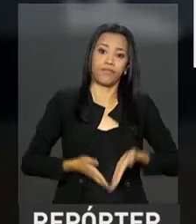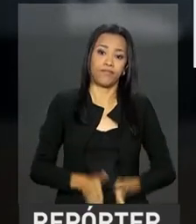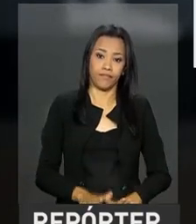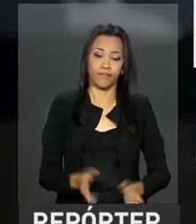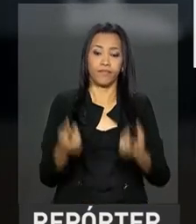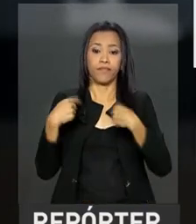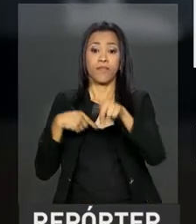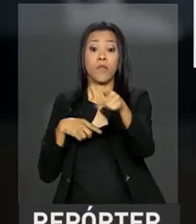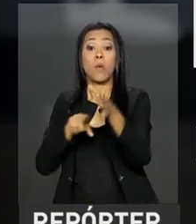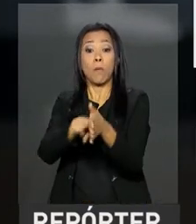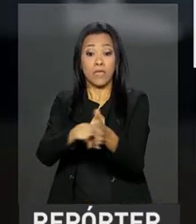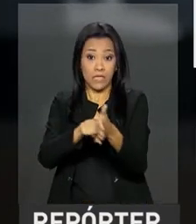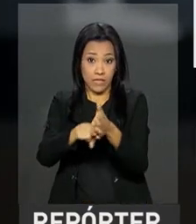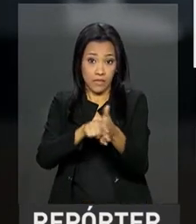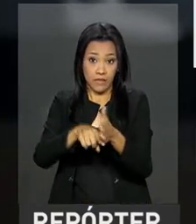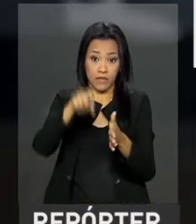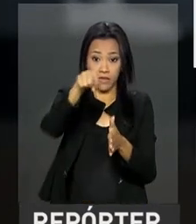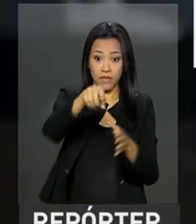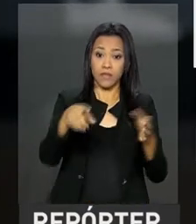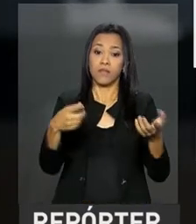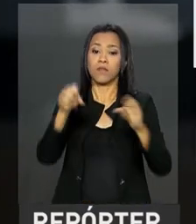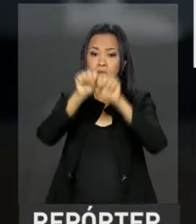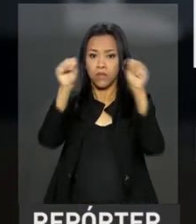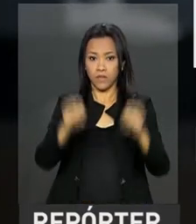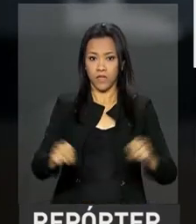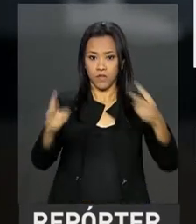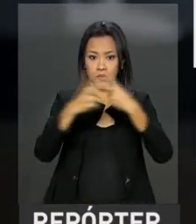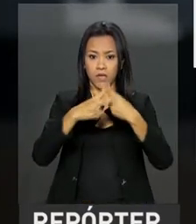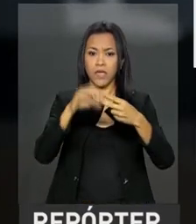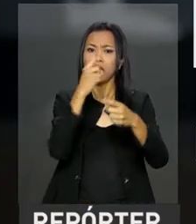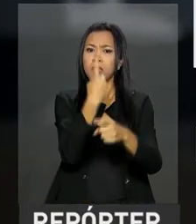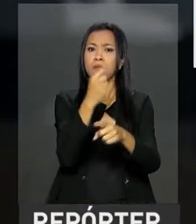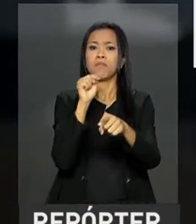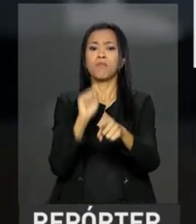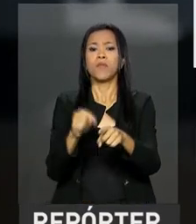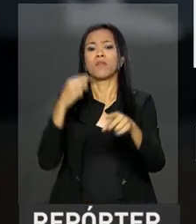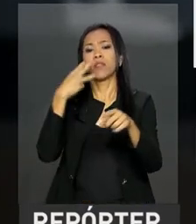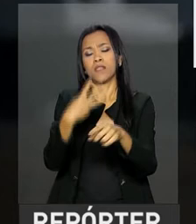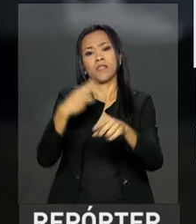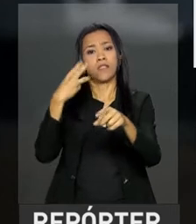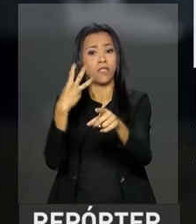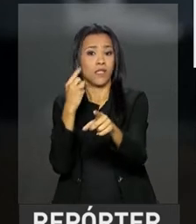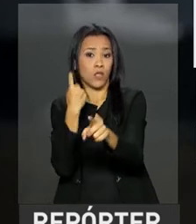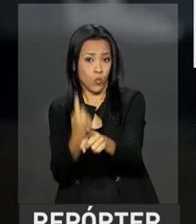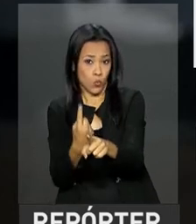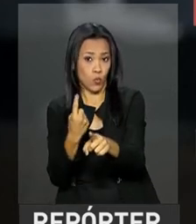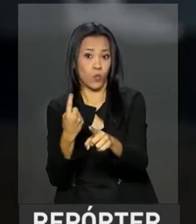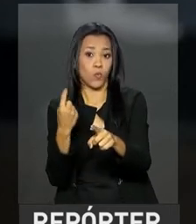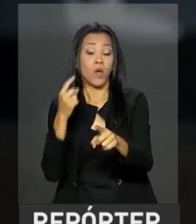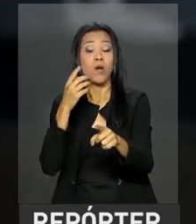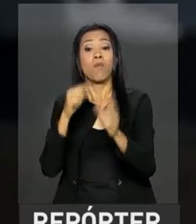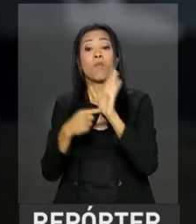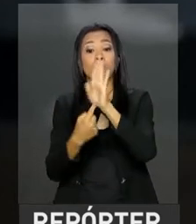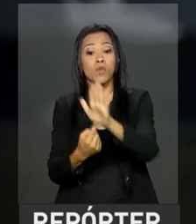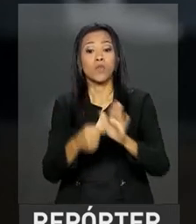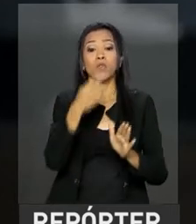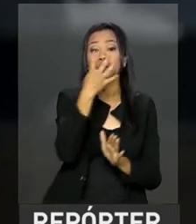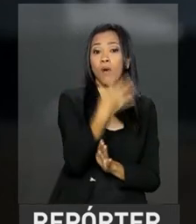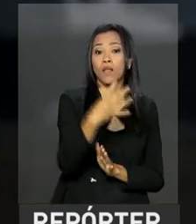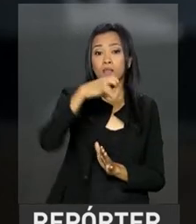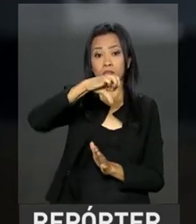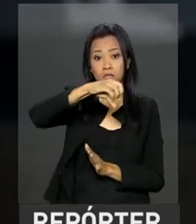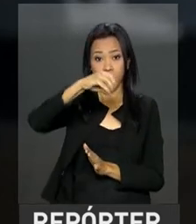do Departamento Penitenciário Nacional, em 1.331 estabelecimentos penais mostrou que apenas